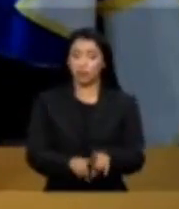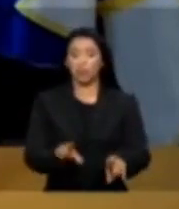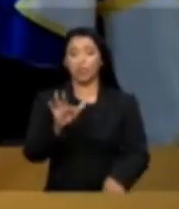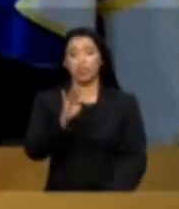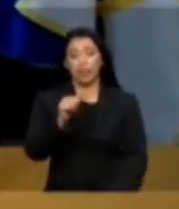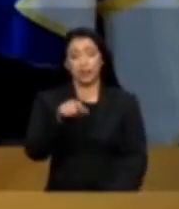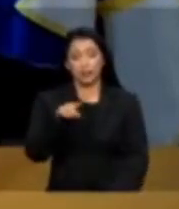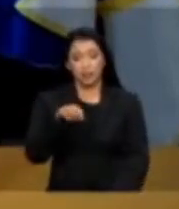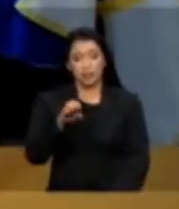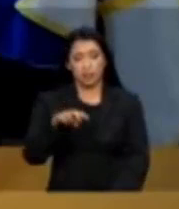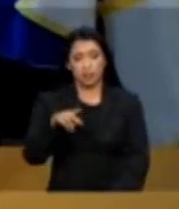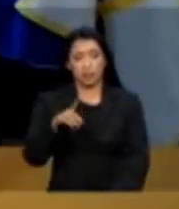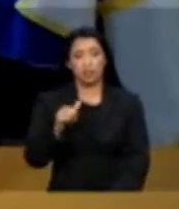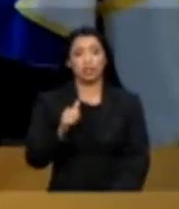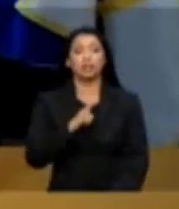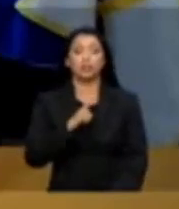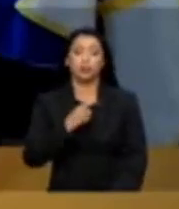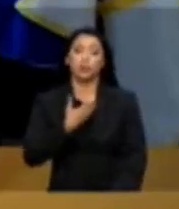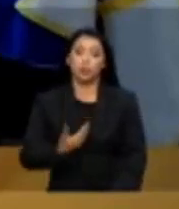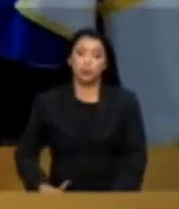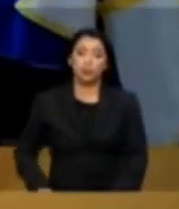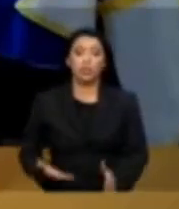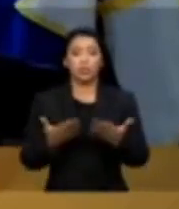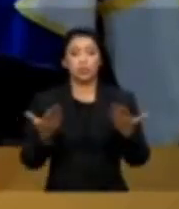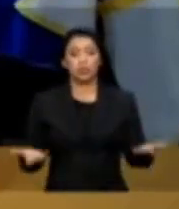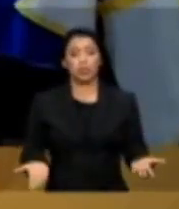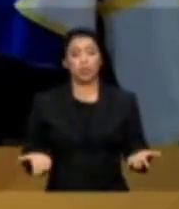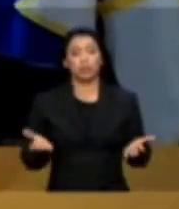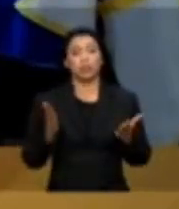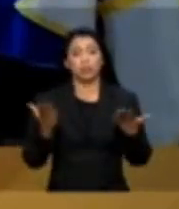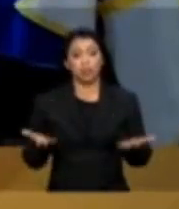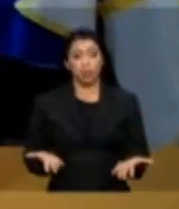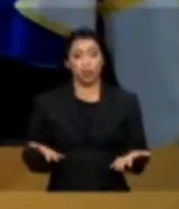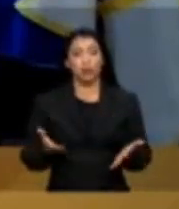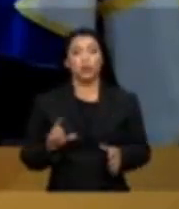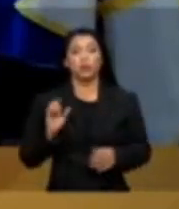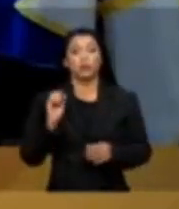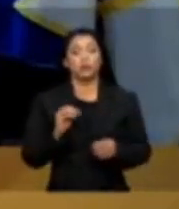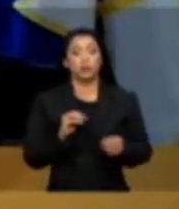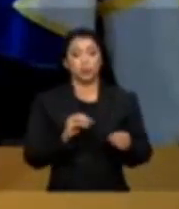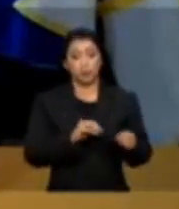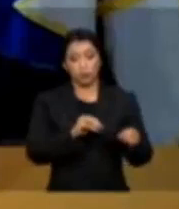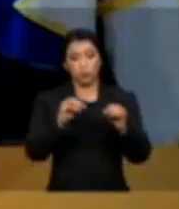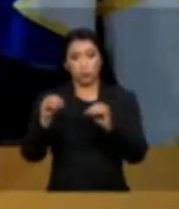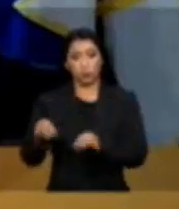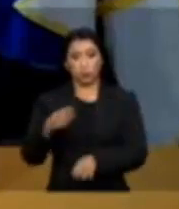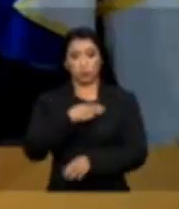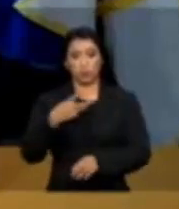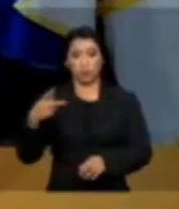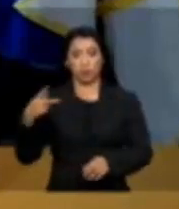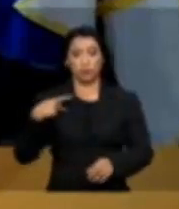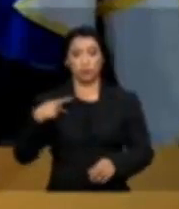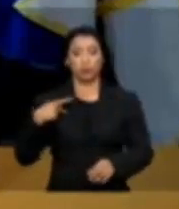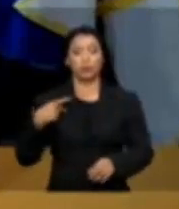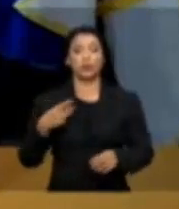sendo possível a produção de provas. Concluída esta fase, o feito é remetido para o Ministério Público, para o Ministério da